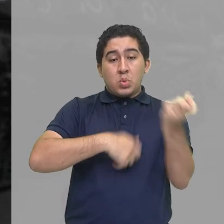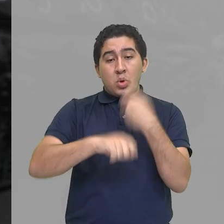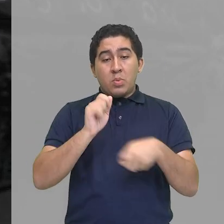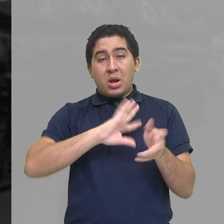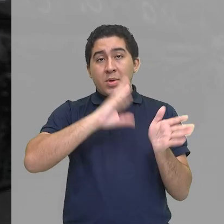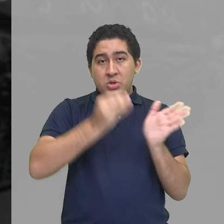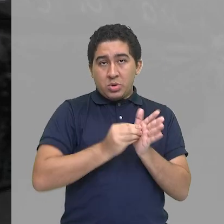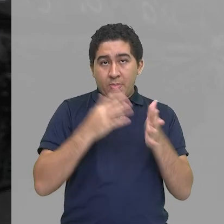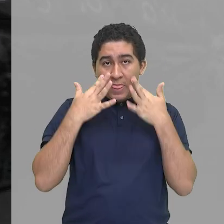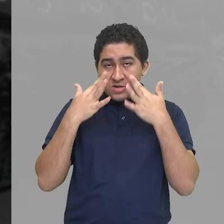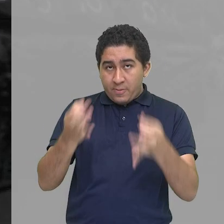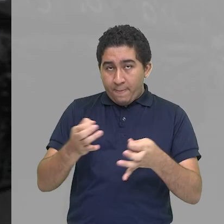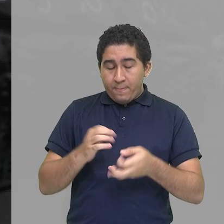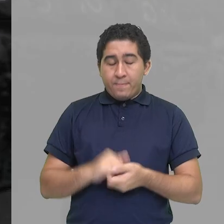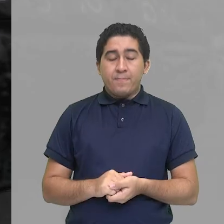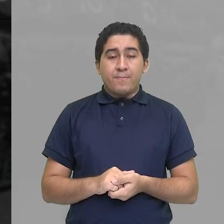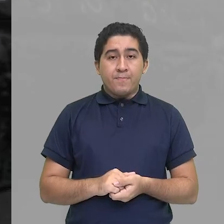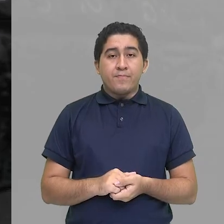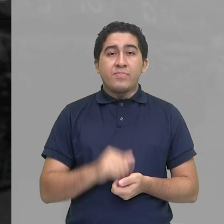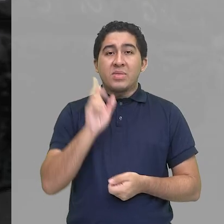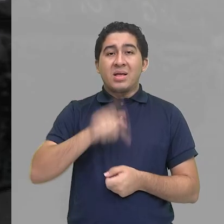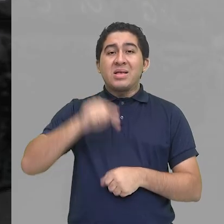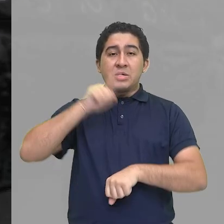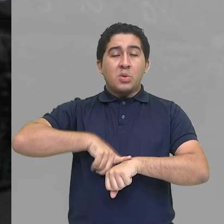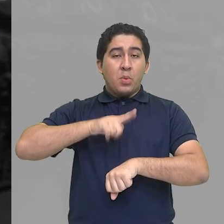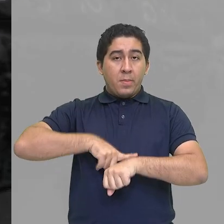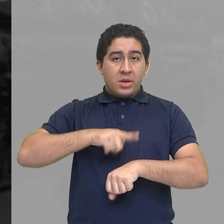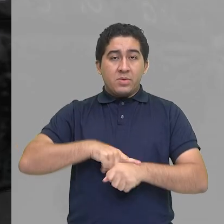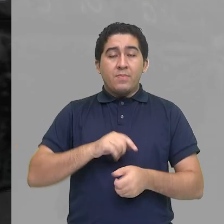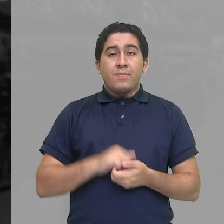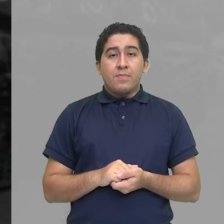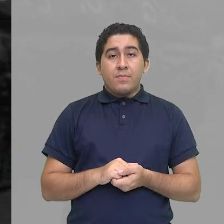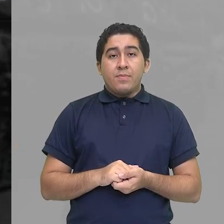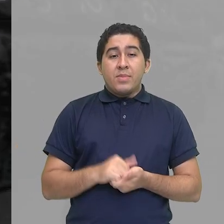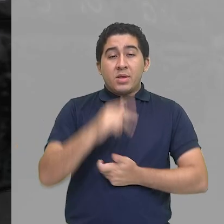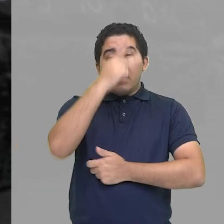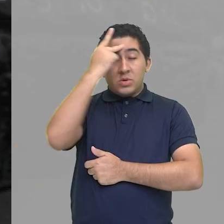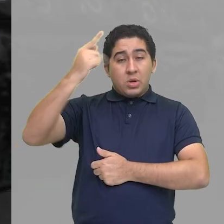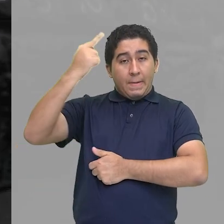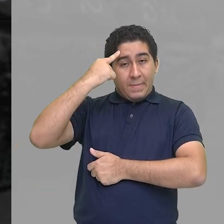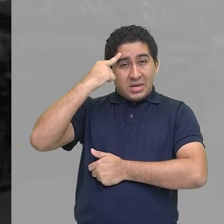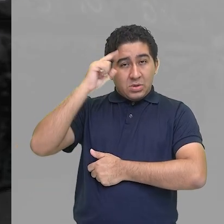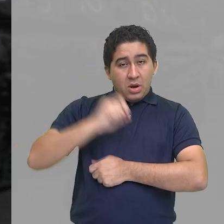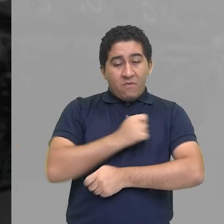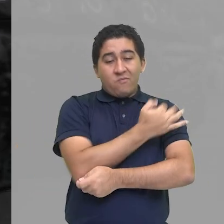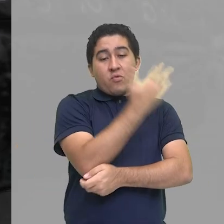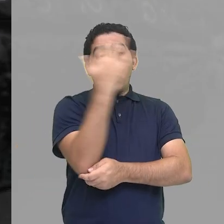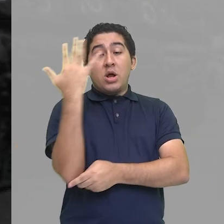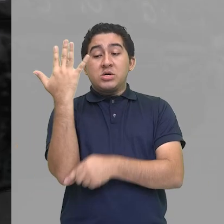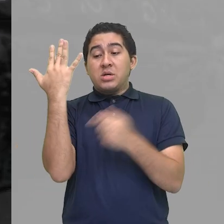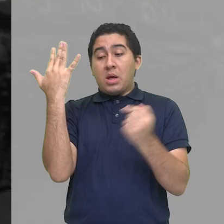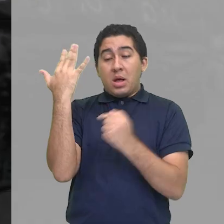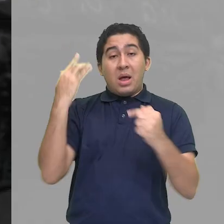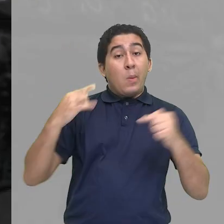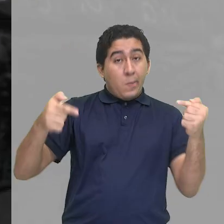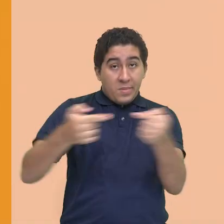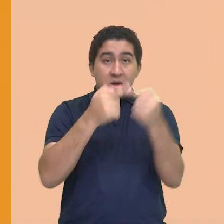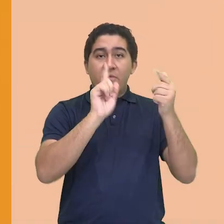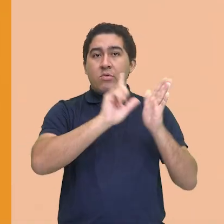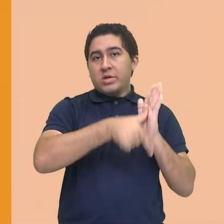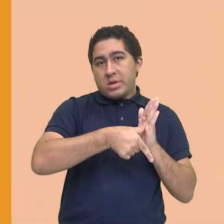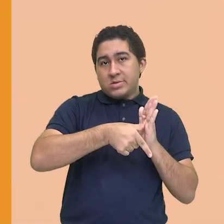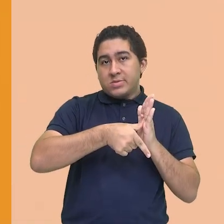Amazônia. Prestem atenção, gente. Naquele momento, se imaginava que a floresta era sinônimo de